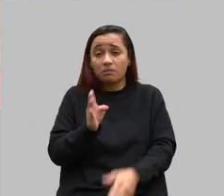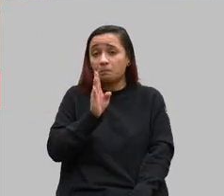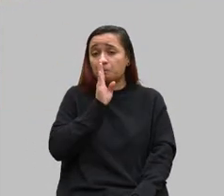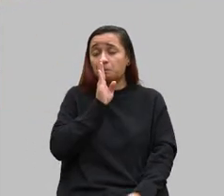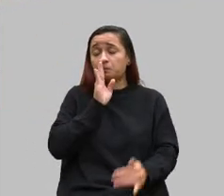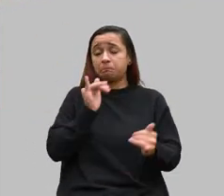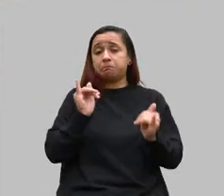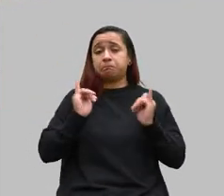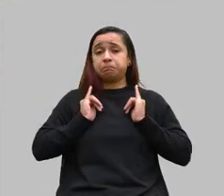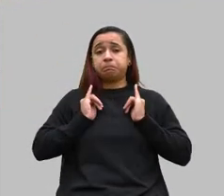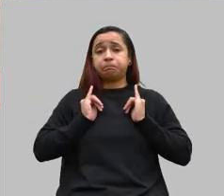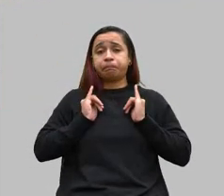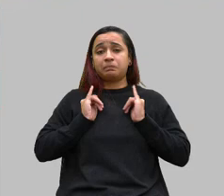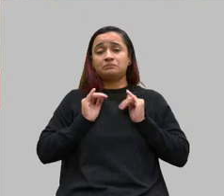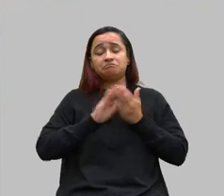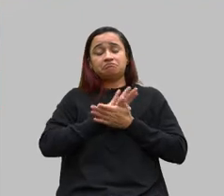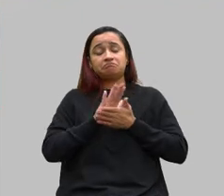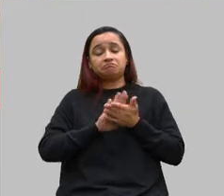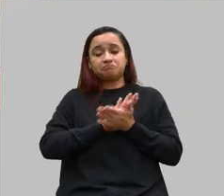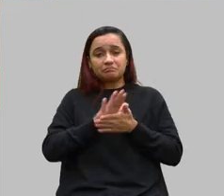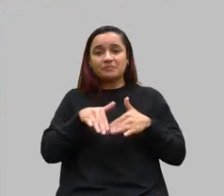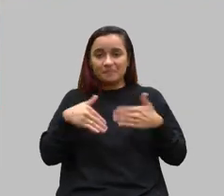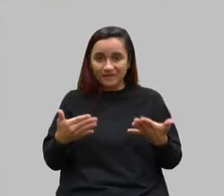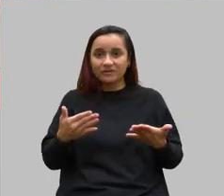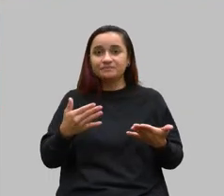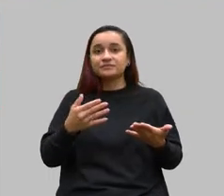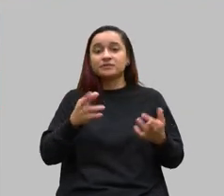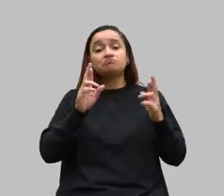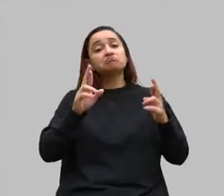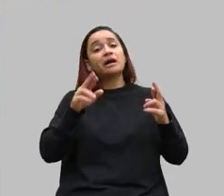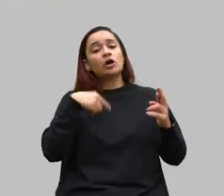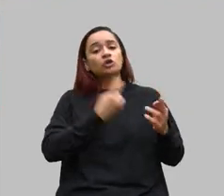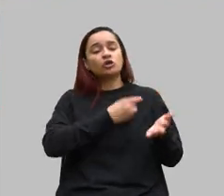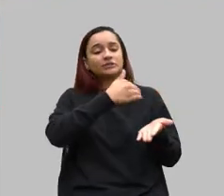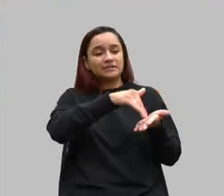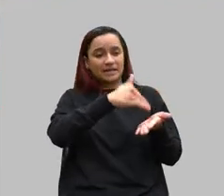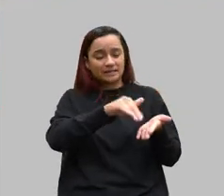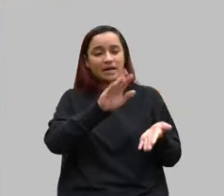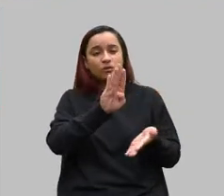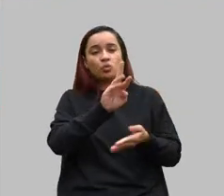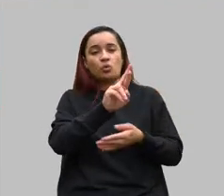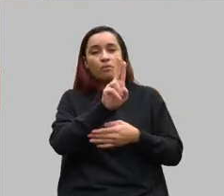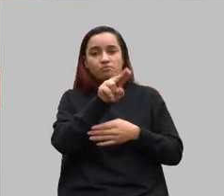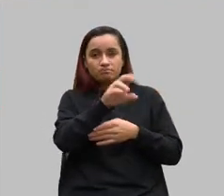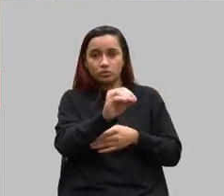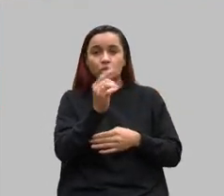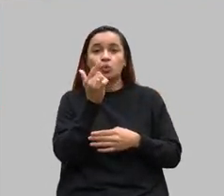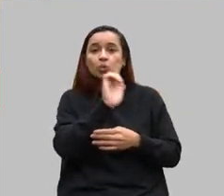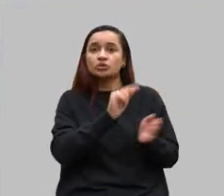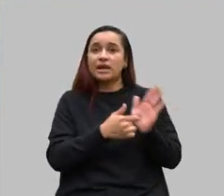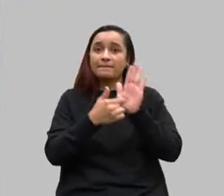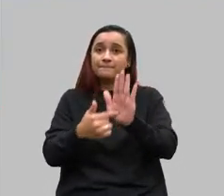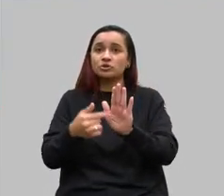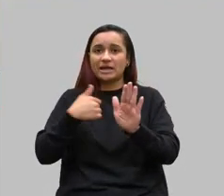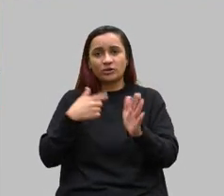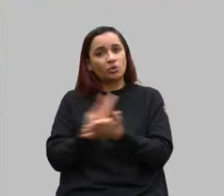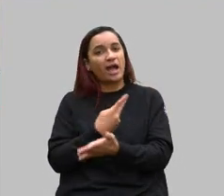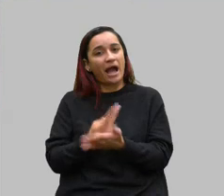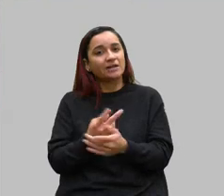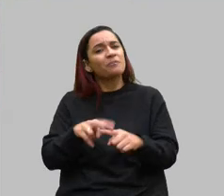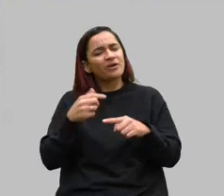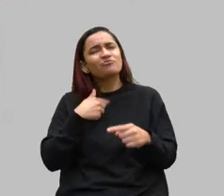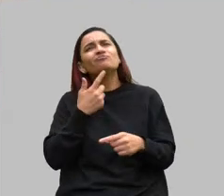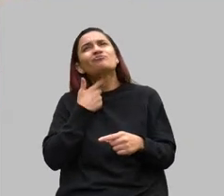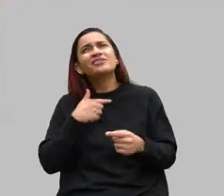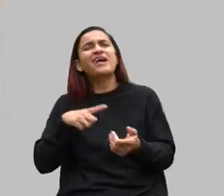acomodação e de aquação Espero que o nosso secretário de estado Pedro Bruno consiga me mostrar que eu estou errada porque eu desejo muito estar errada